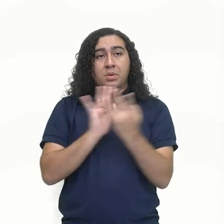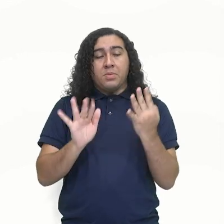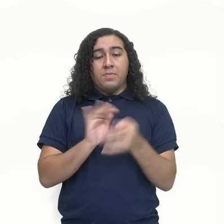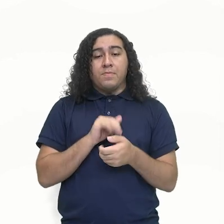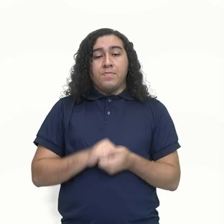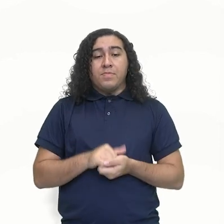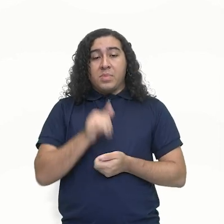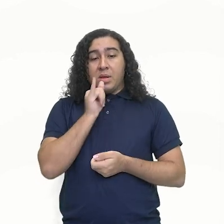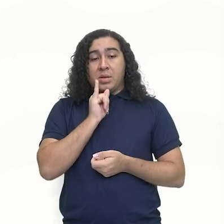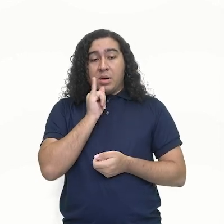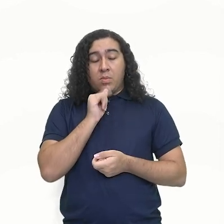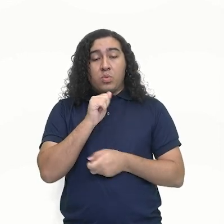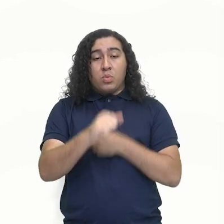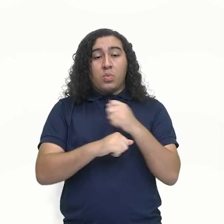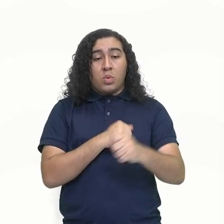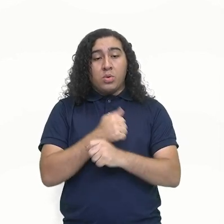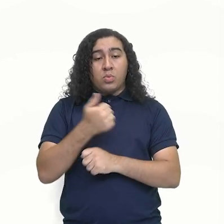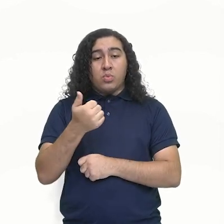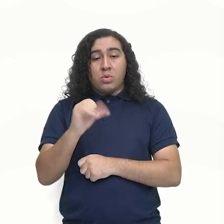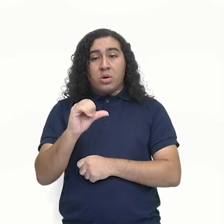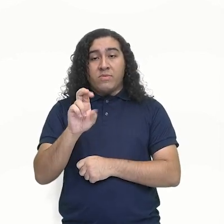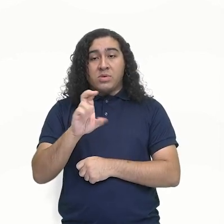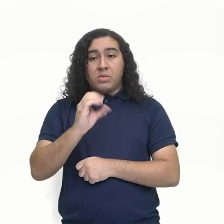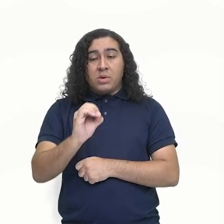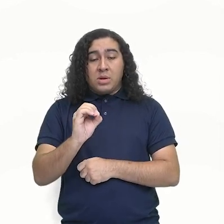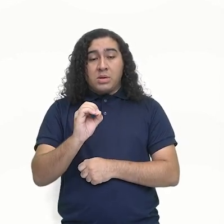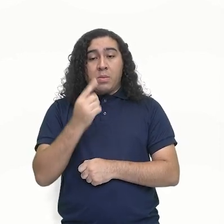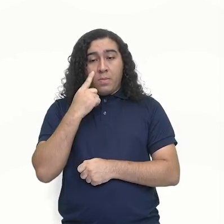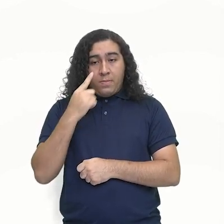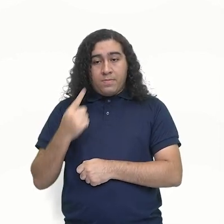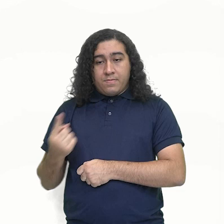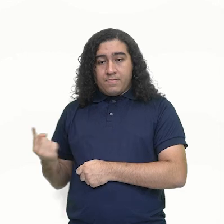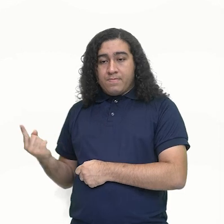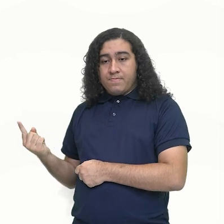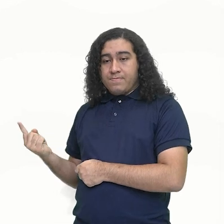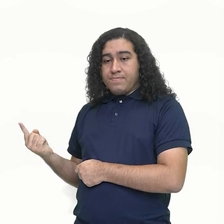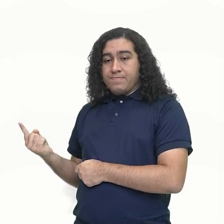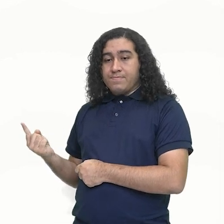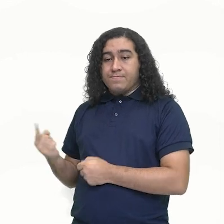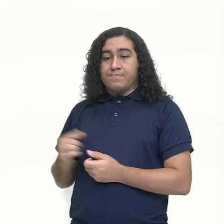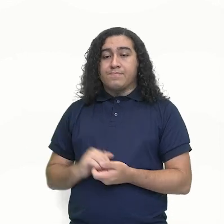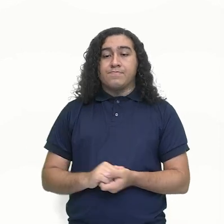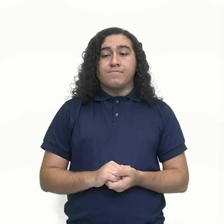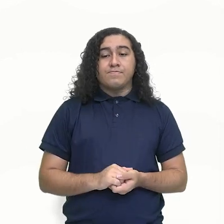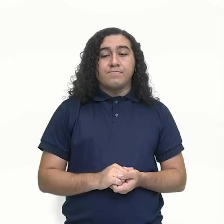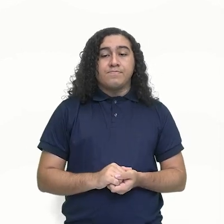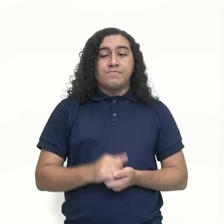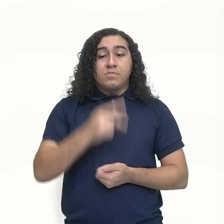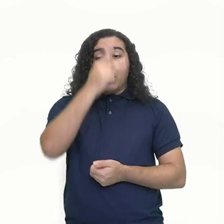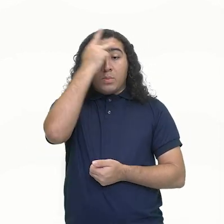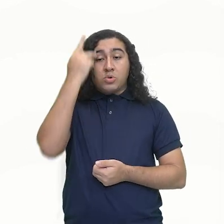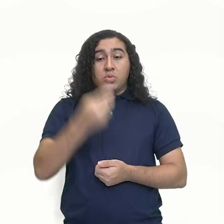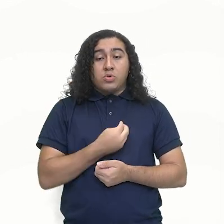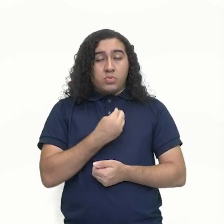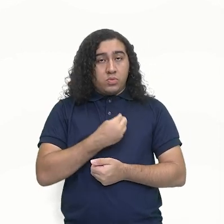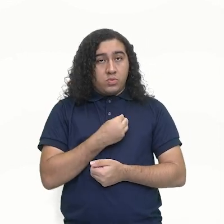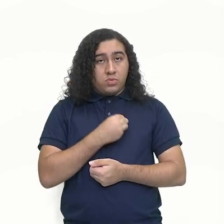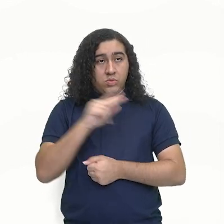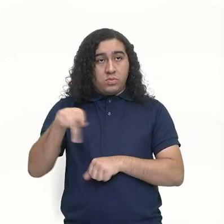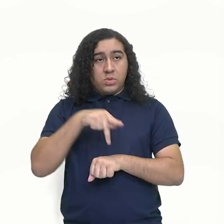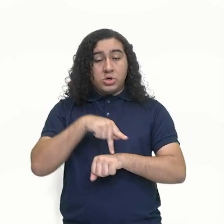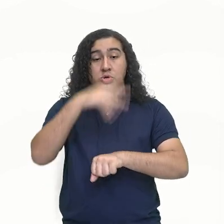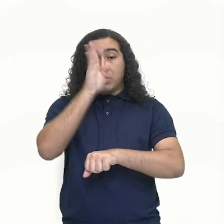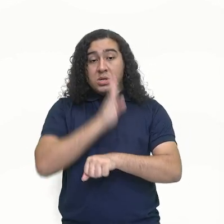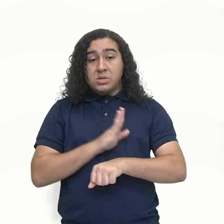em 1950, esse gráfico ele mostra ali que das pessoas que viviam no Brasil, a grande